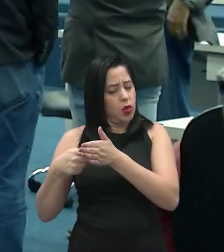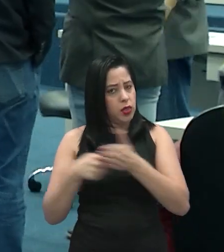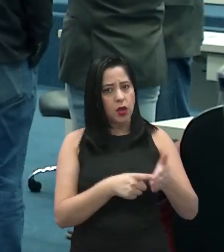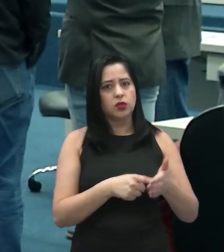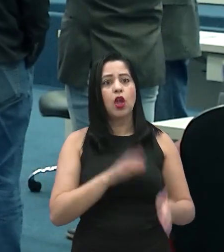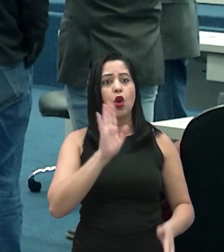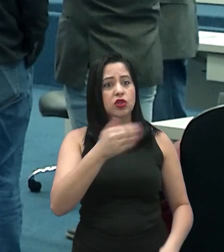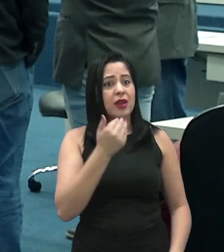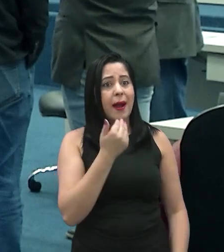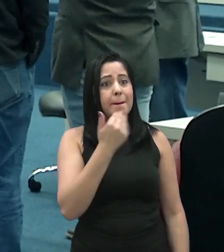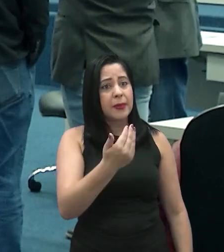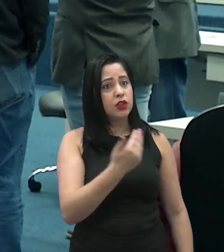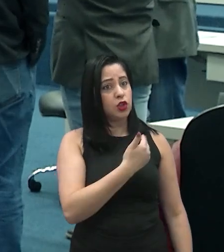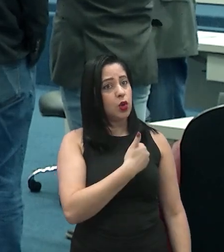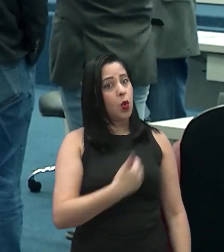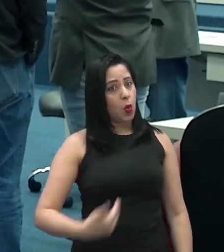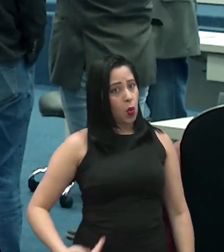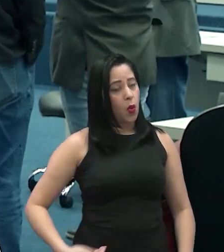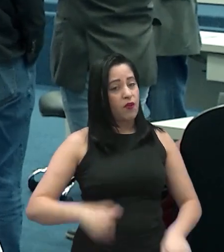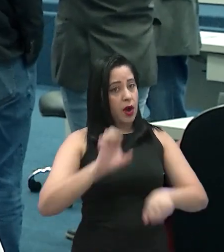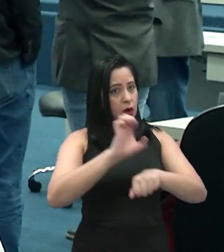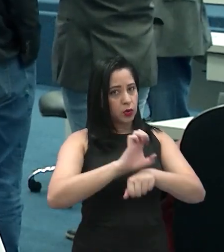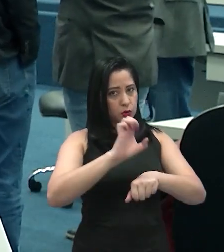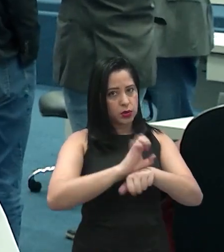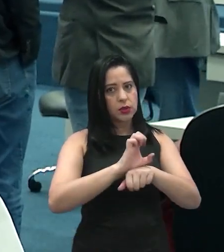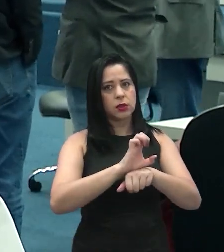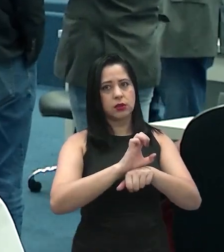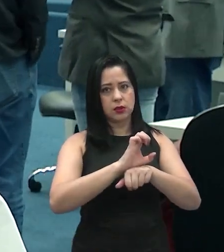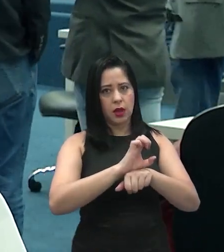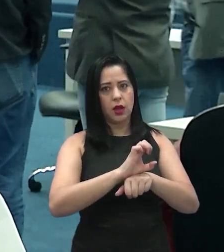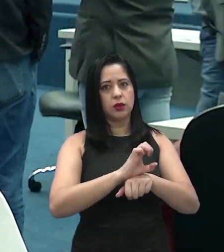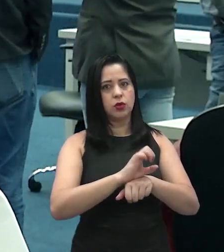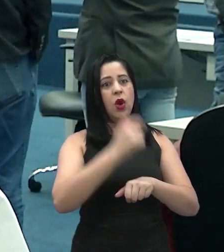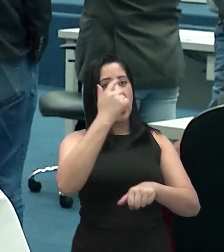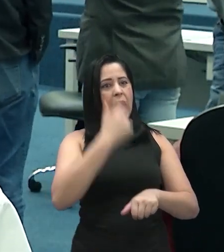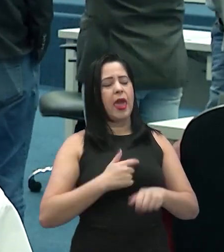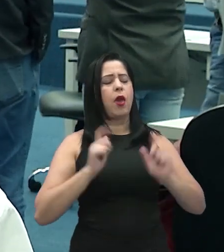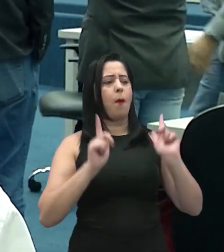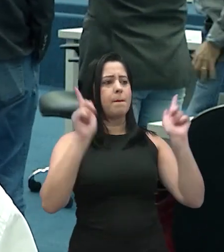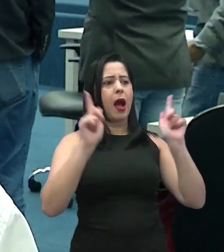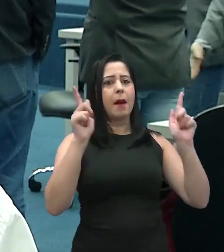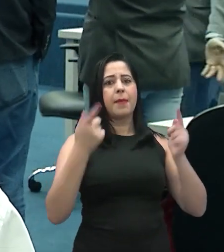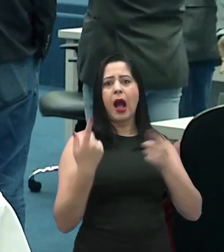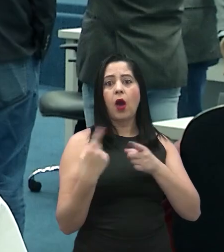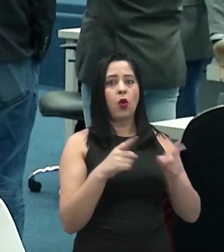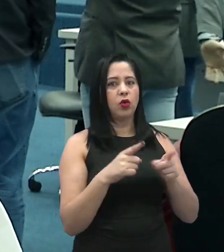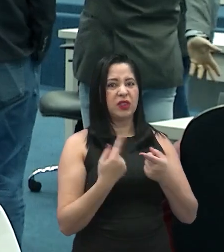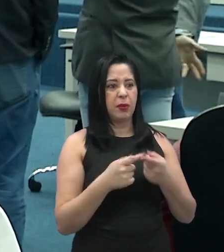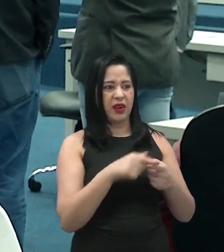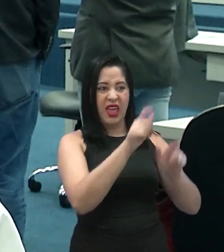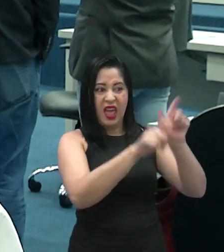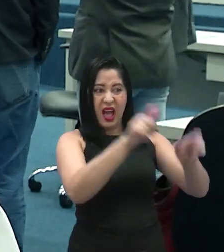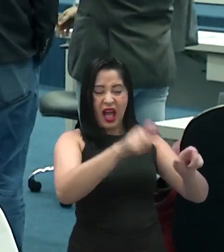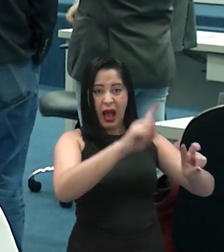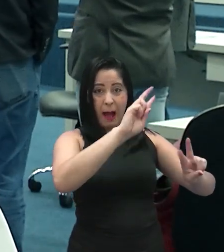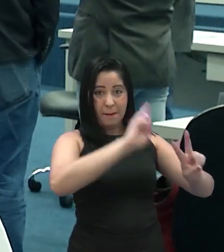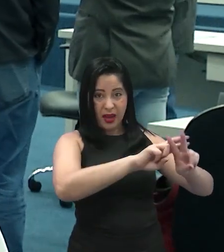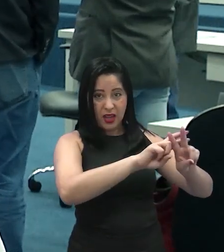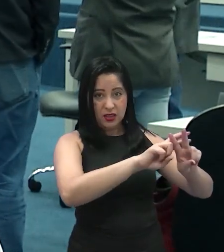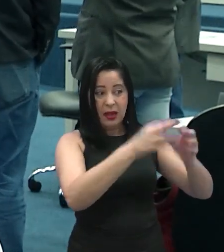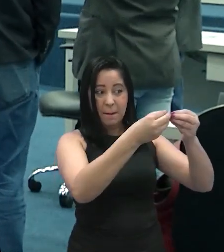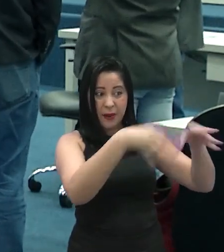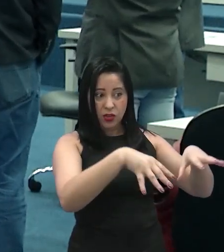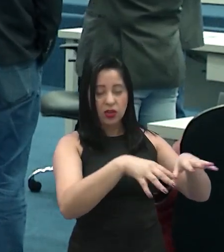aqui denunciar, fiz um pedido ao governo do estado, tenho me protestado porque não foram só as presas,